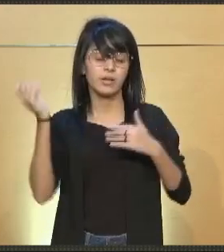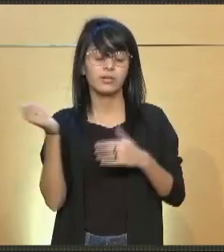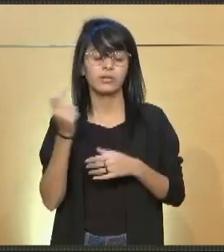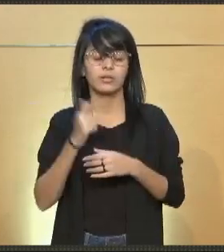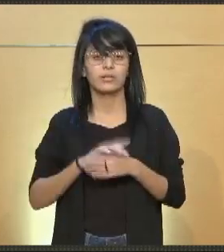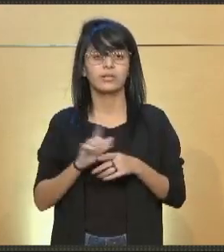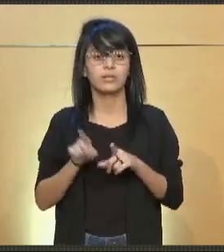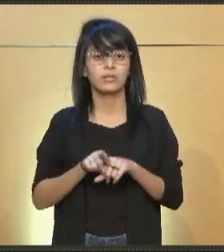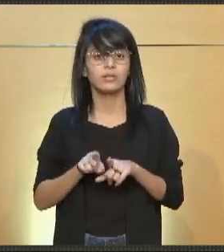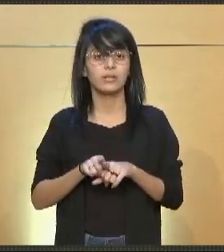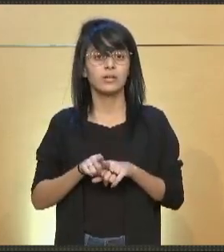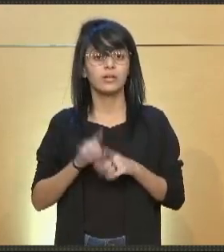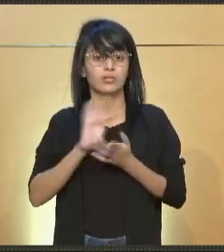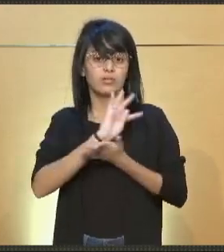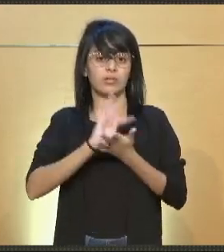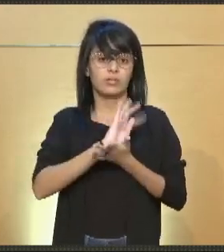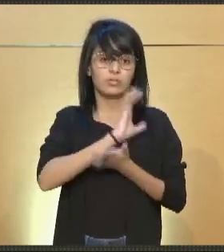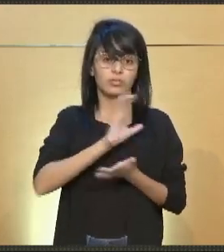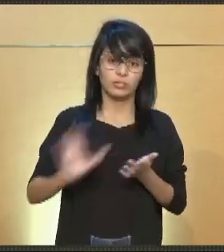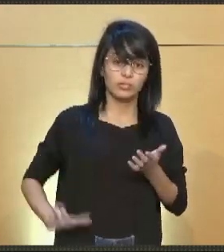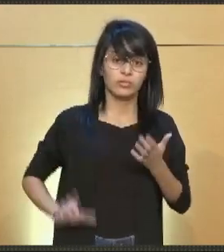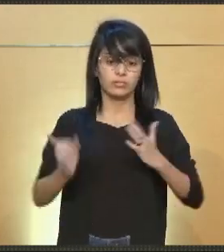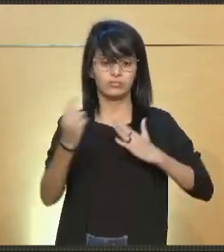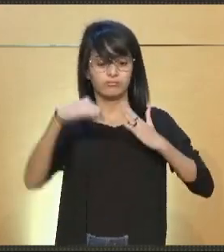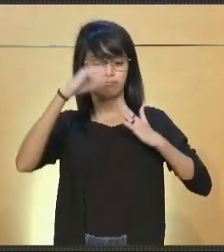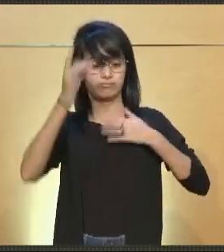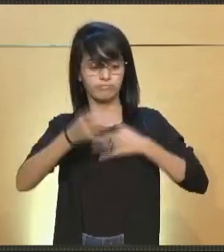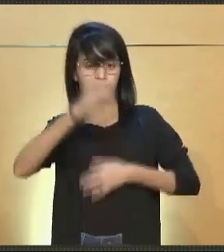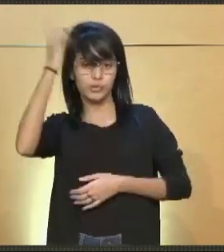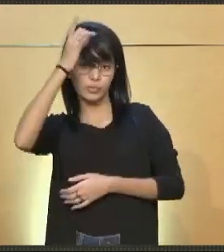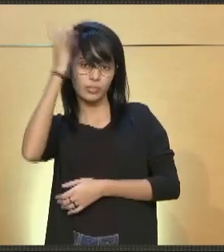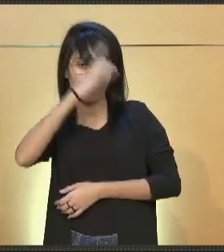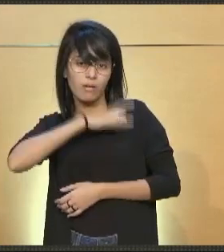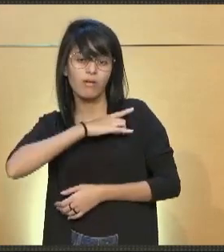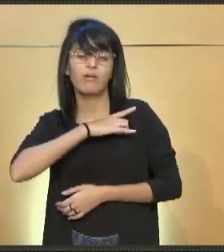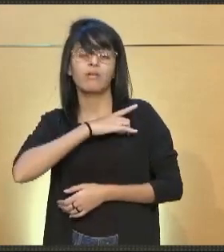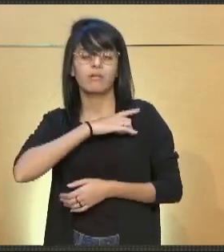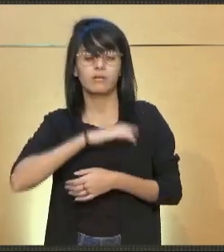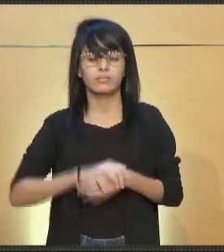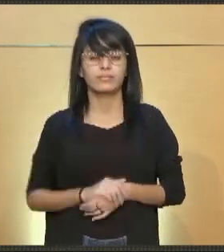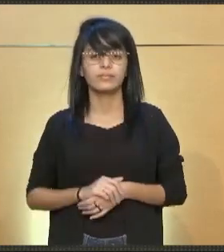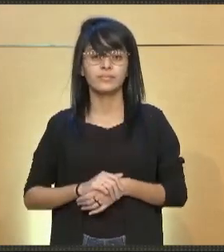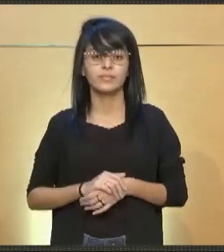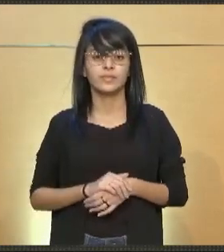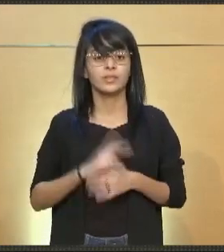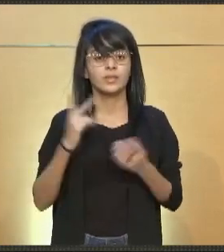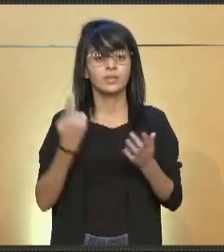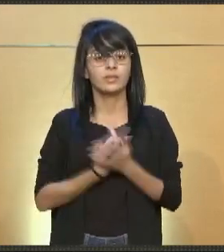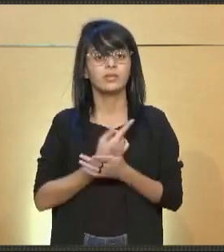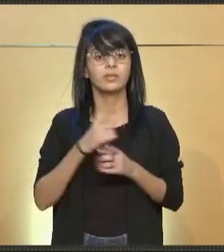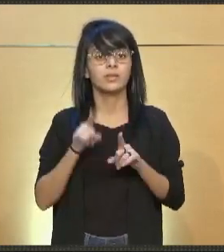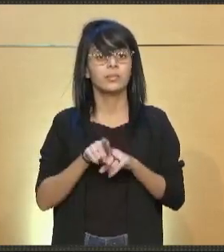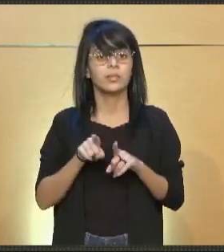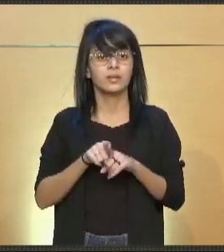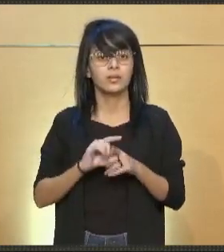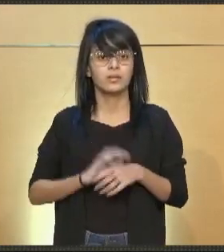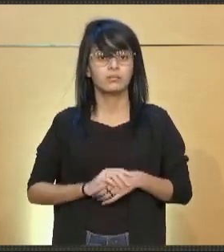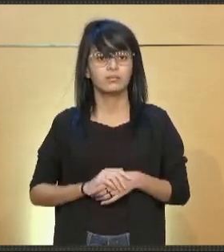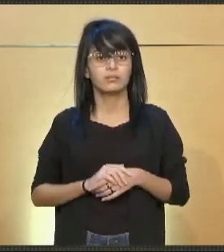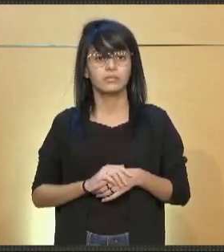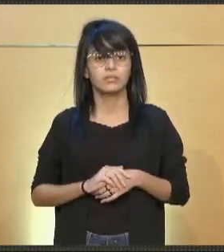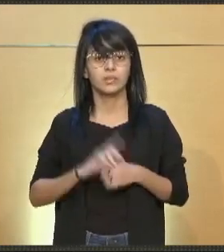teologia de Cristo morando em nós, a questão do Espírito Santo. Consequentemente, você também tem o aspecto, nós já falamos do